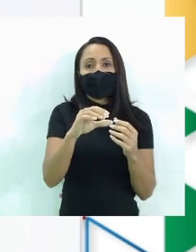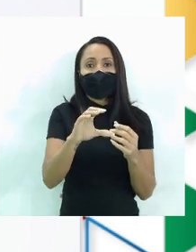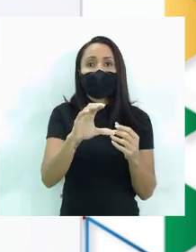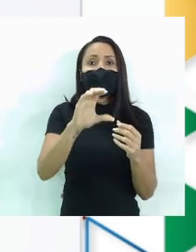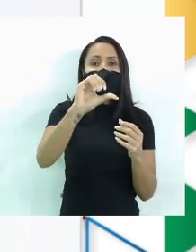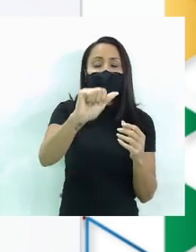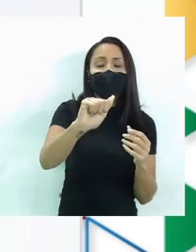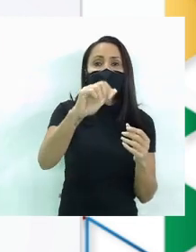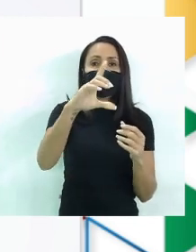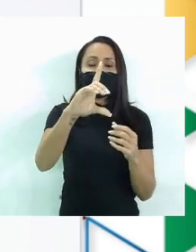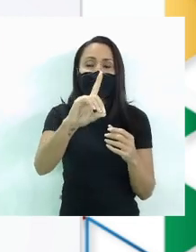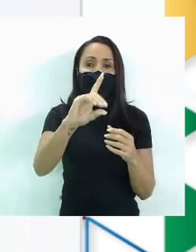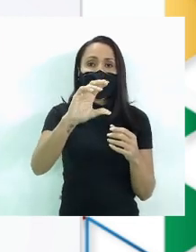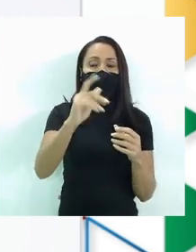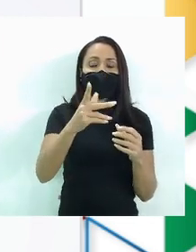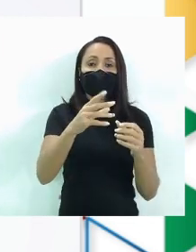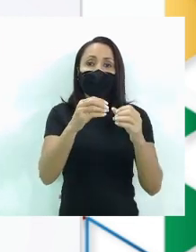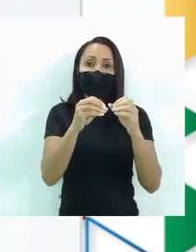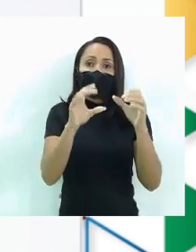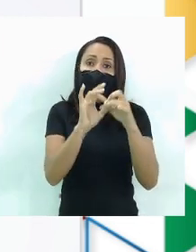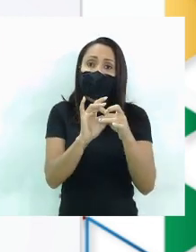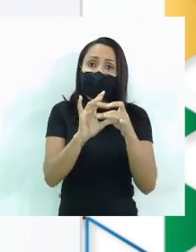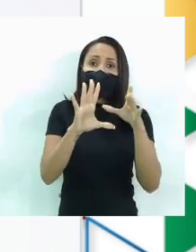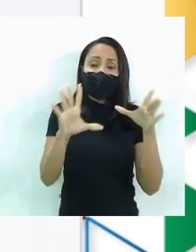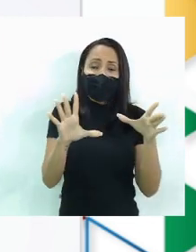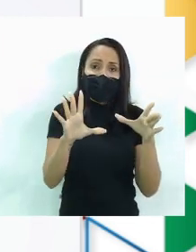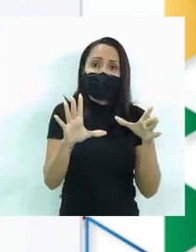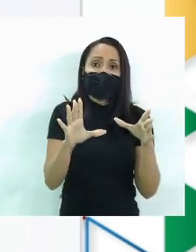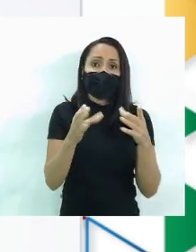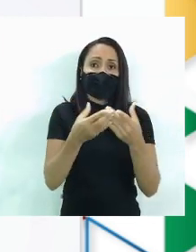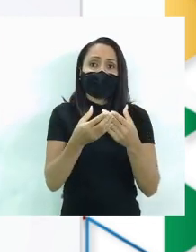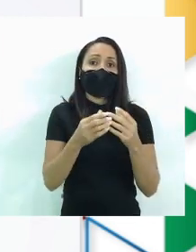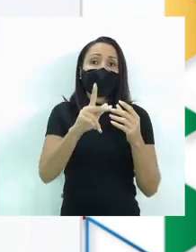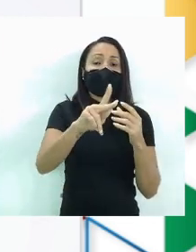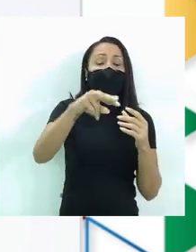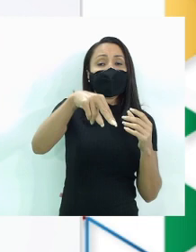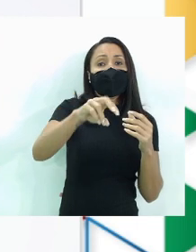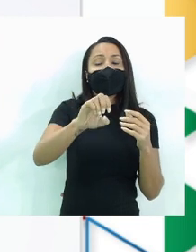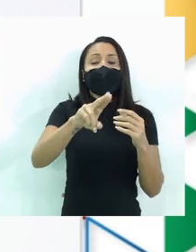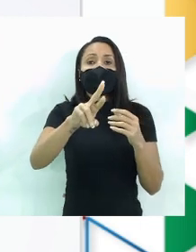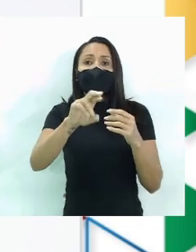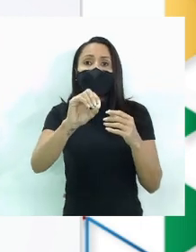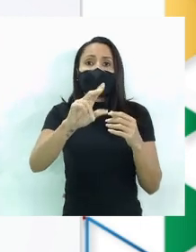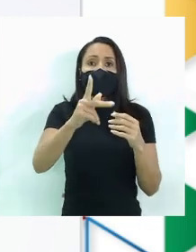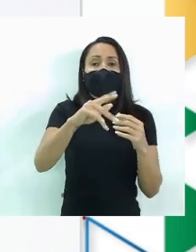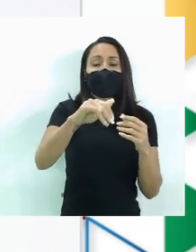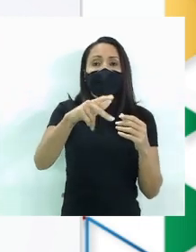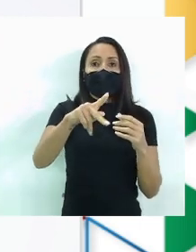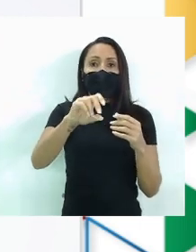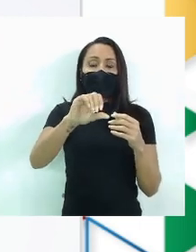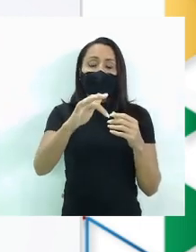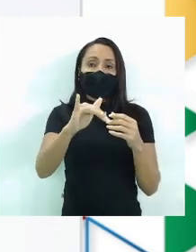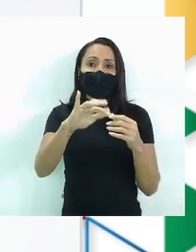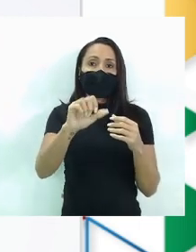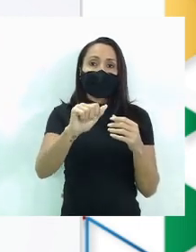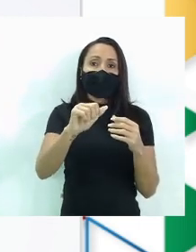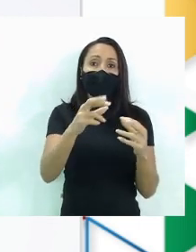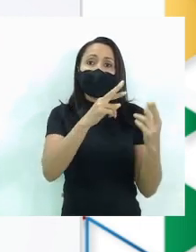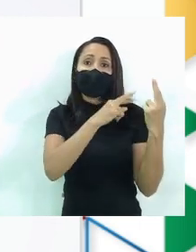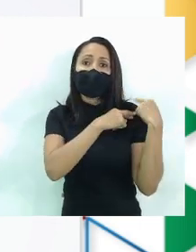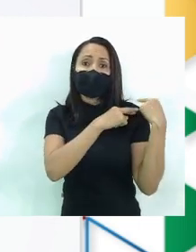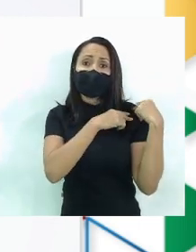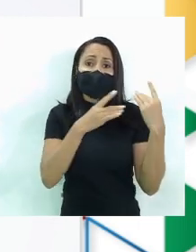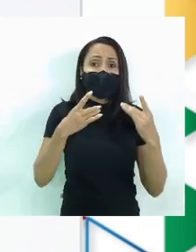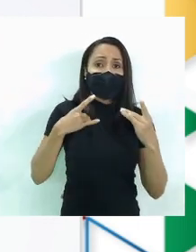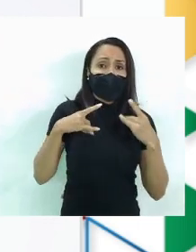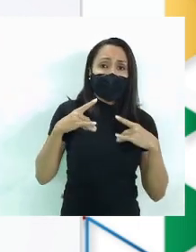que são armazenados e liberados pela hipófise posterior, a neurohipófise. Então, o hipotálamo ele é responsável pelos